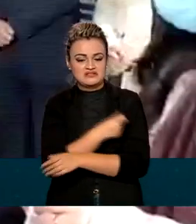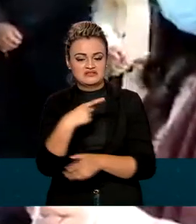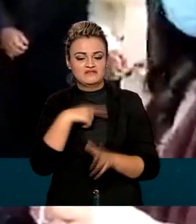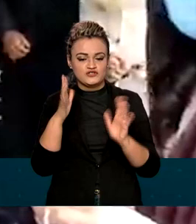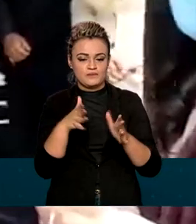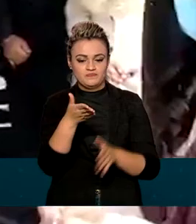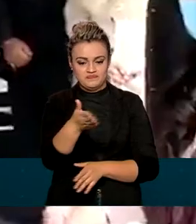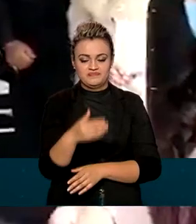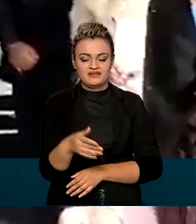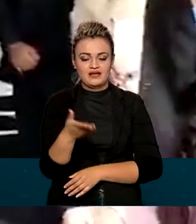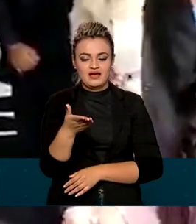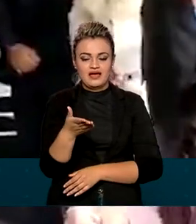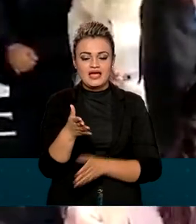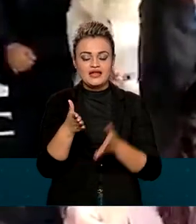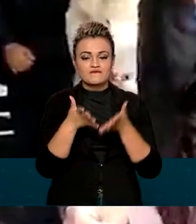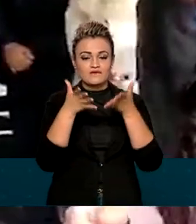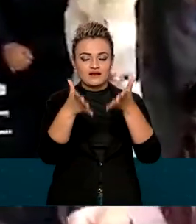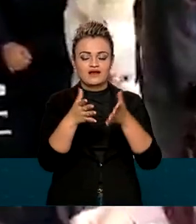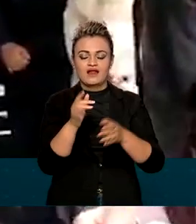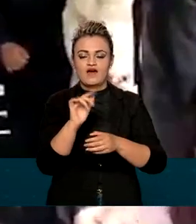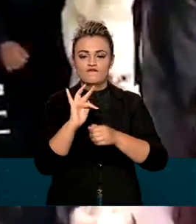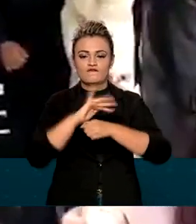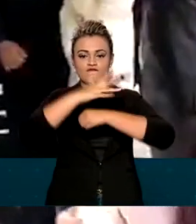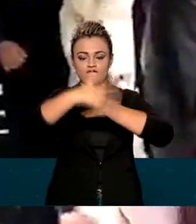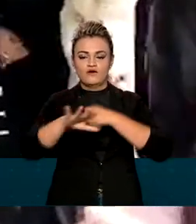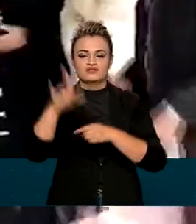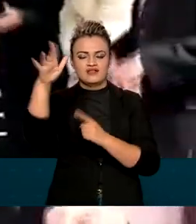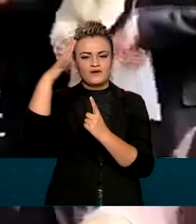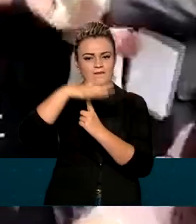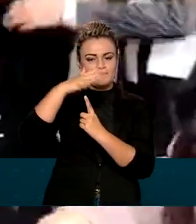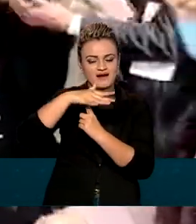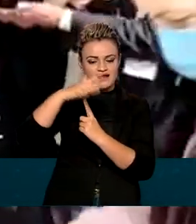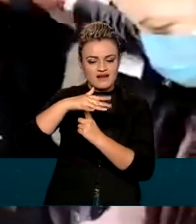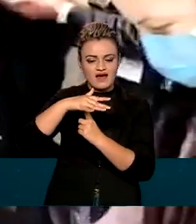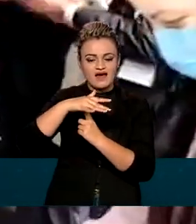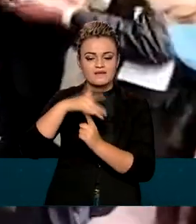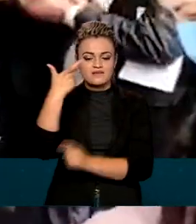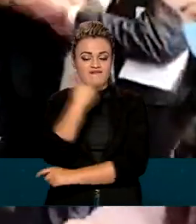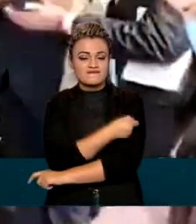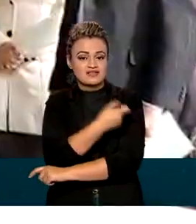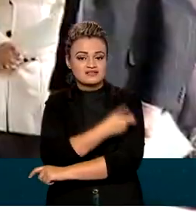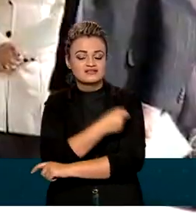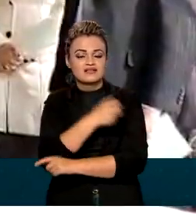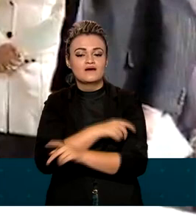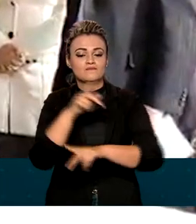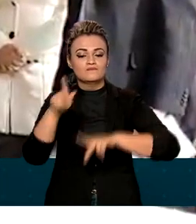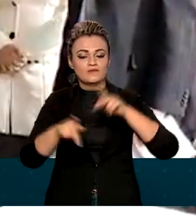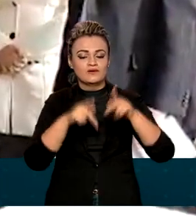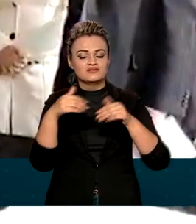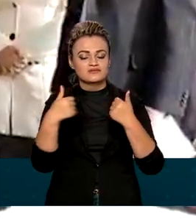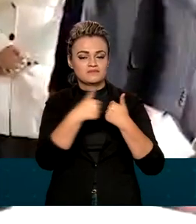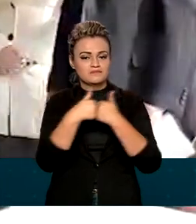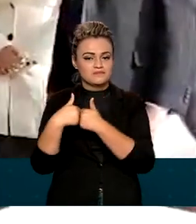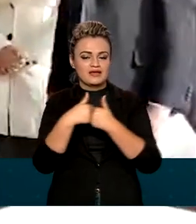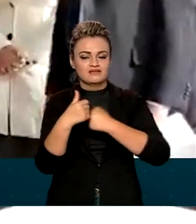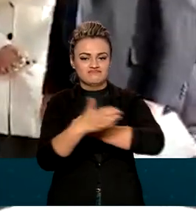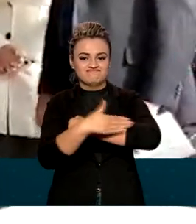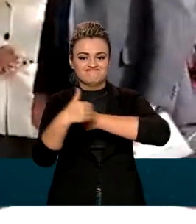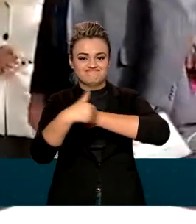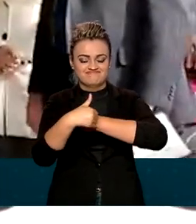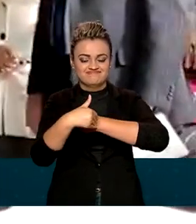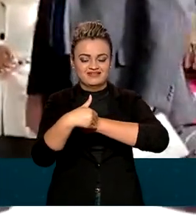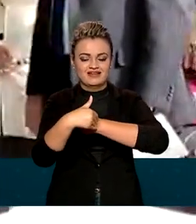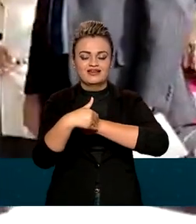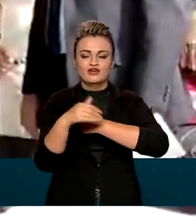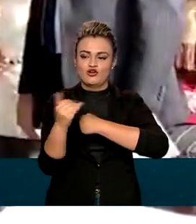Marcelo Queiroga esteve em Foz do Iguaçu, no Paraná, para aplicar doses de vacinas na população que mora na cidade, que